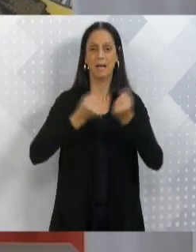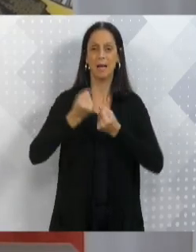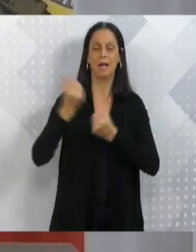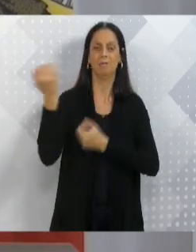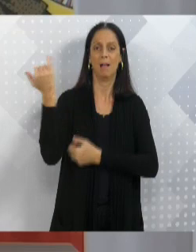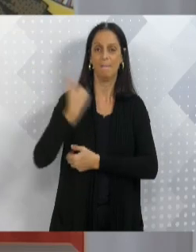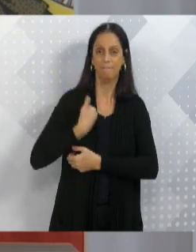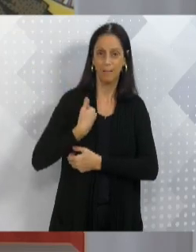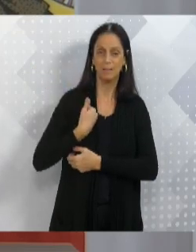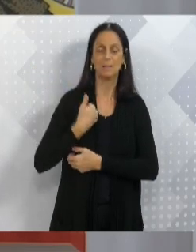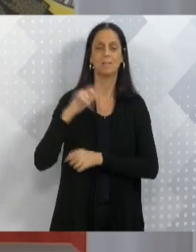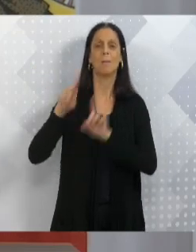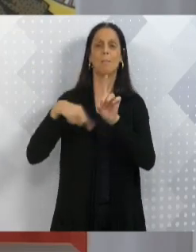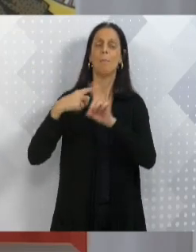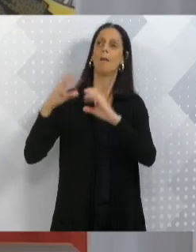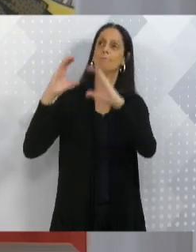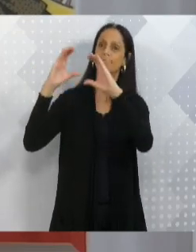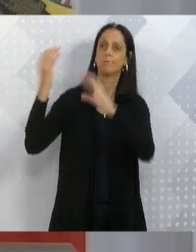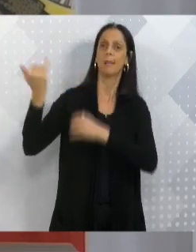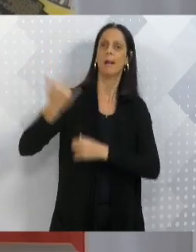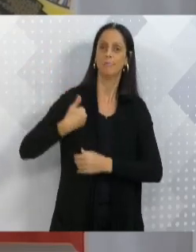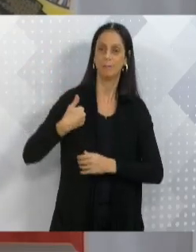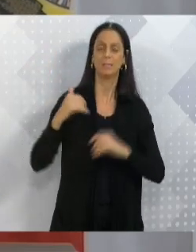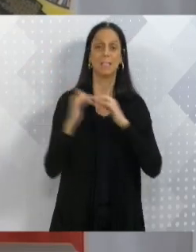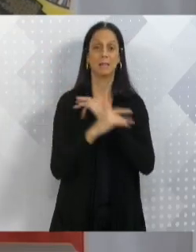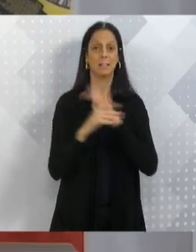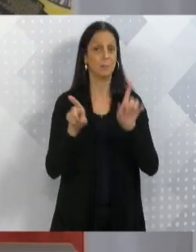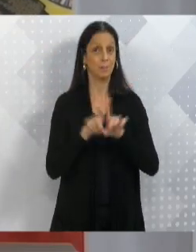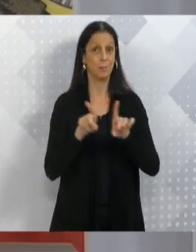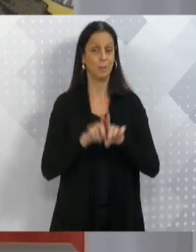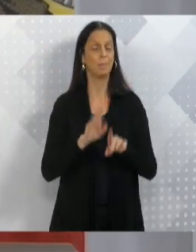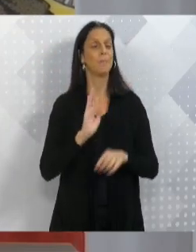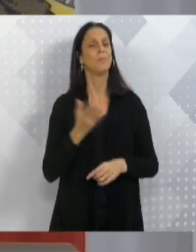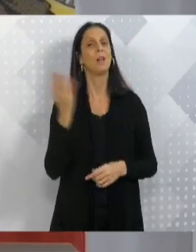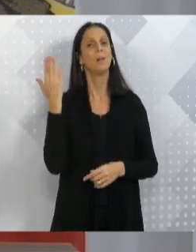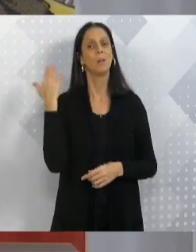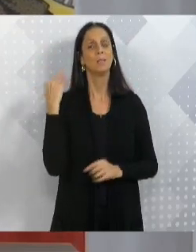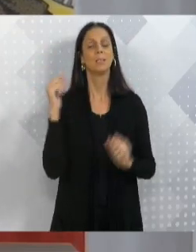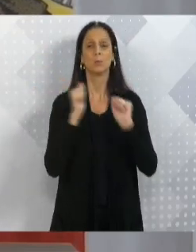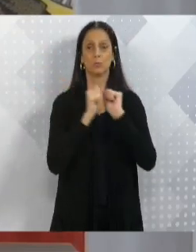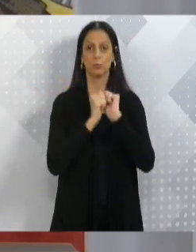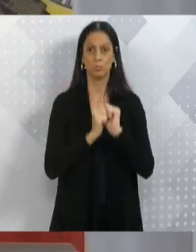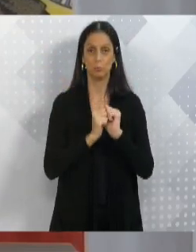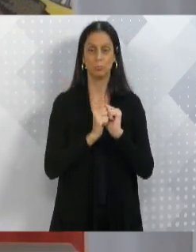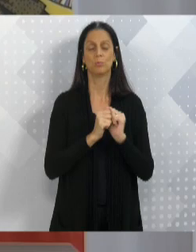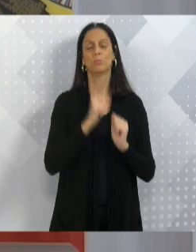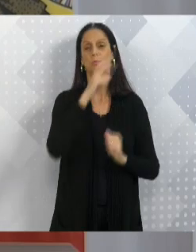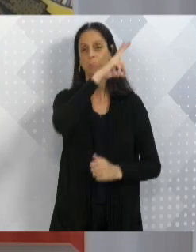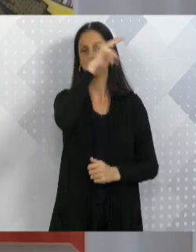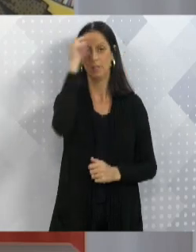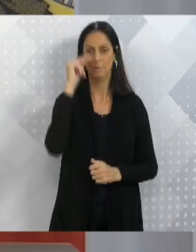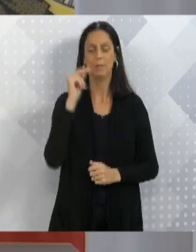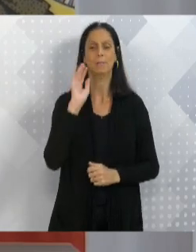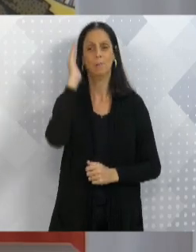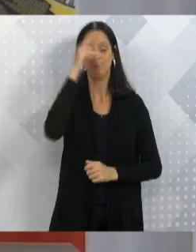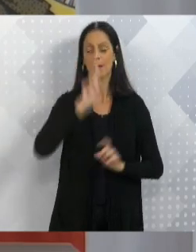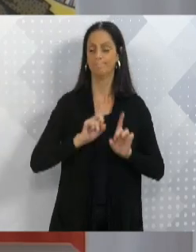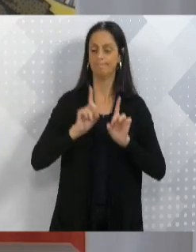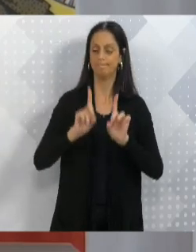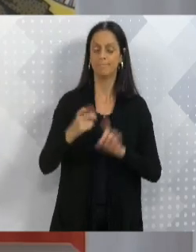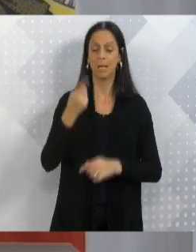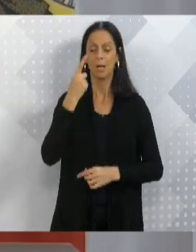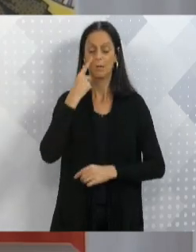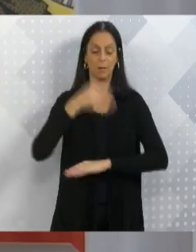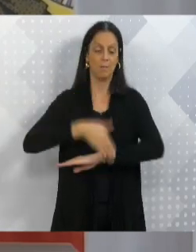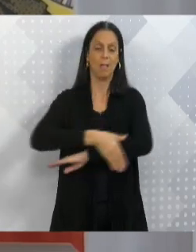aí, senhoras e senhores, eu já pedi ao governo, já estive com o prefeito em loco, com relação à